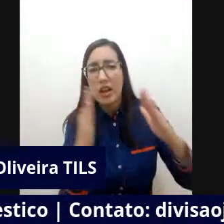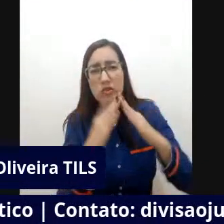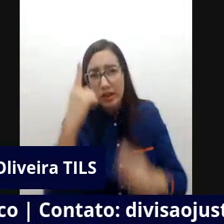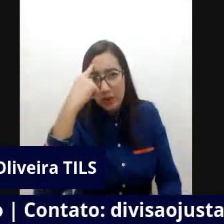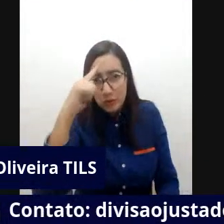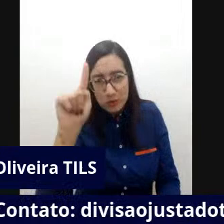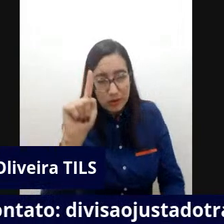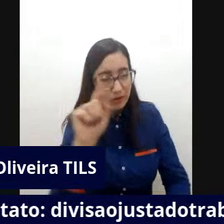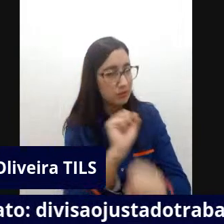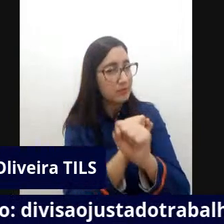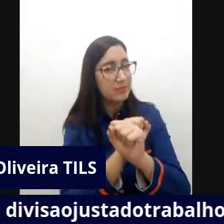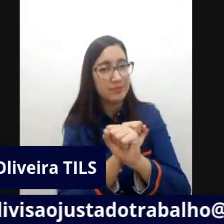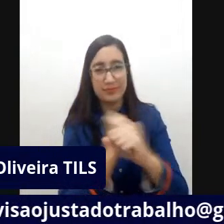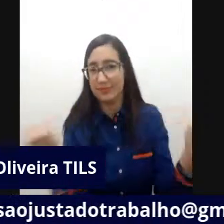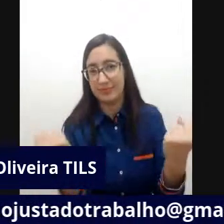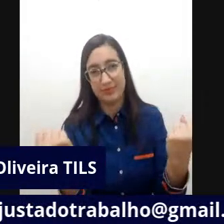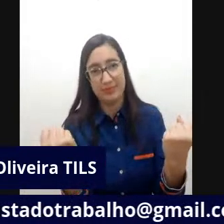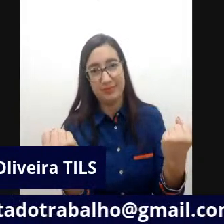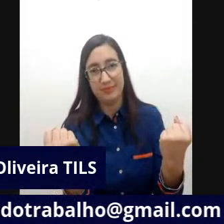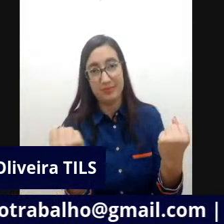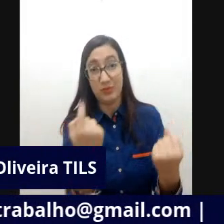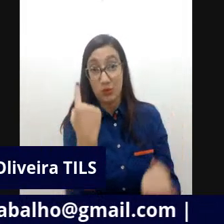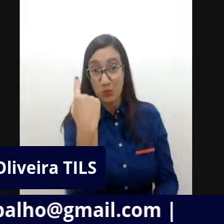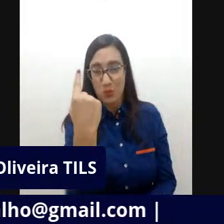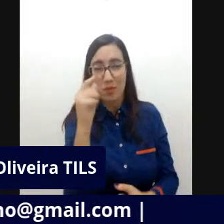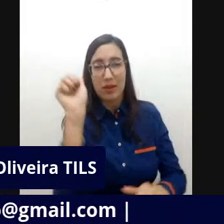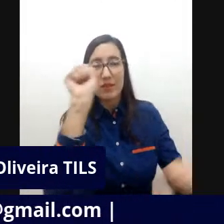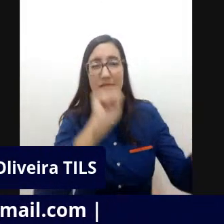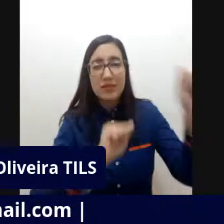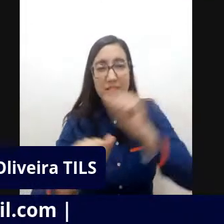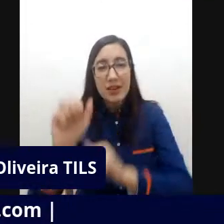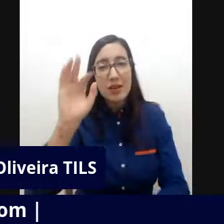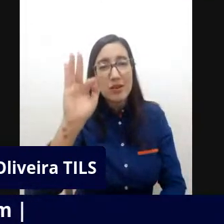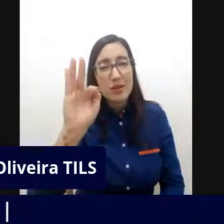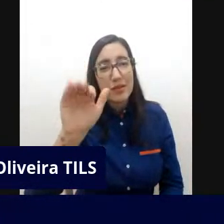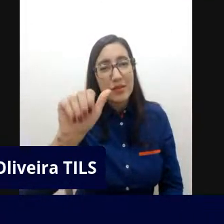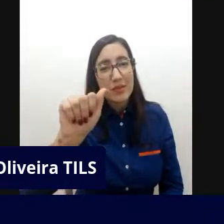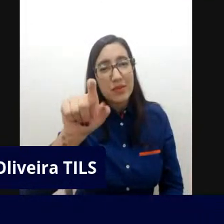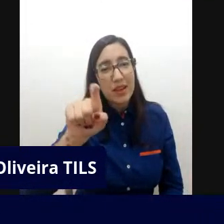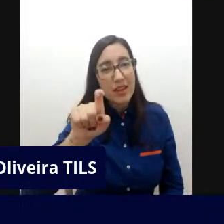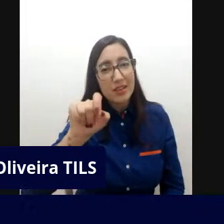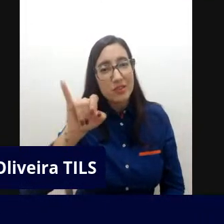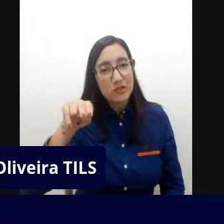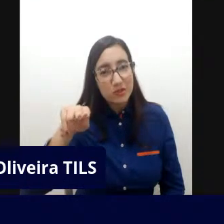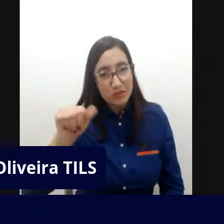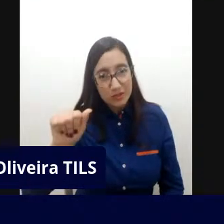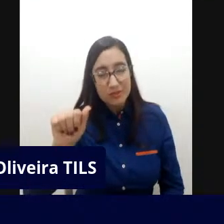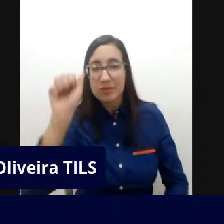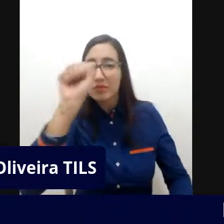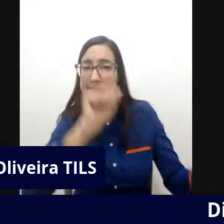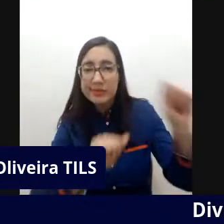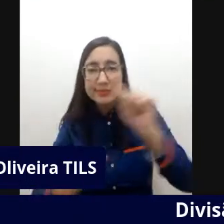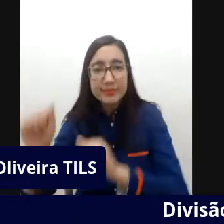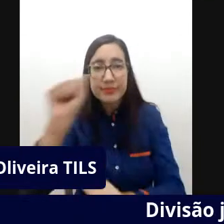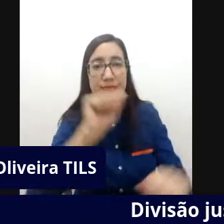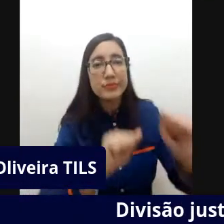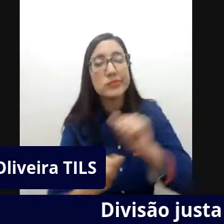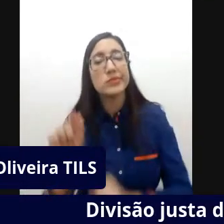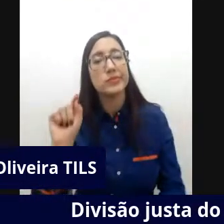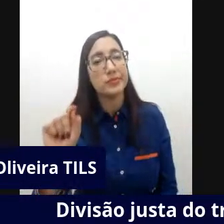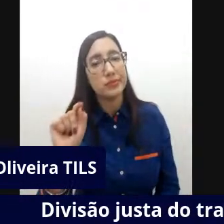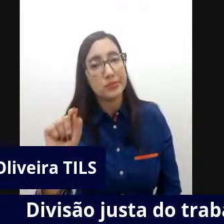uma diária simples. Então, ela não vai conseguir fazer. Então, essa trabalhadora, ela vai ter uma cartela de clientes